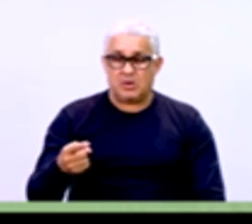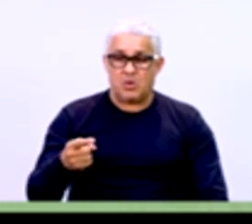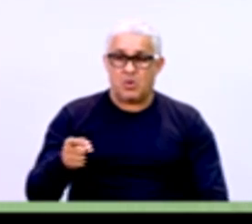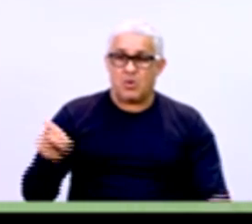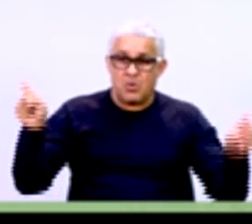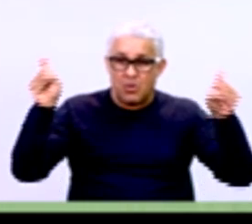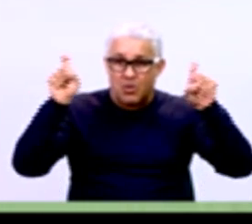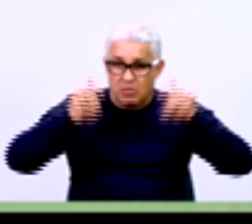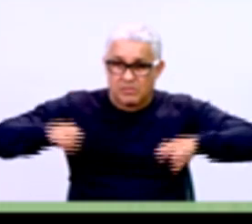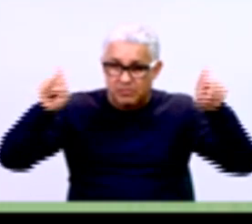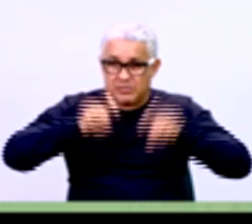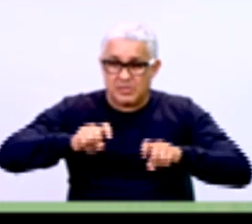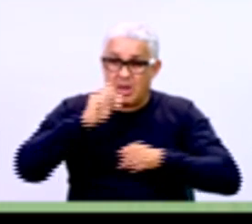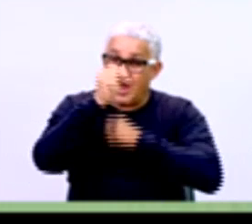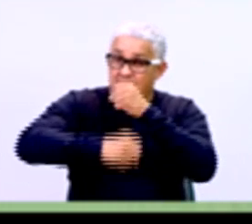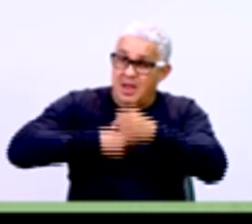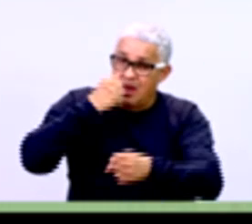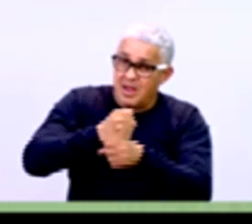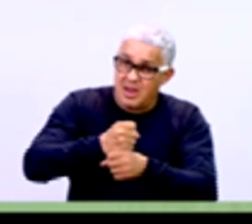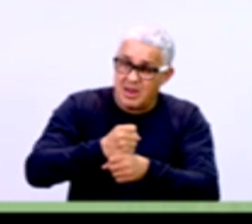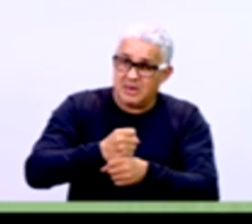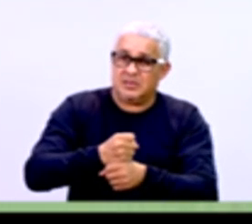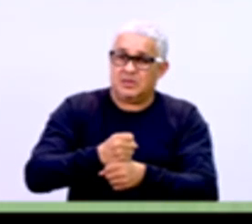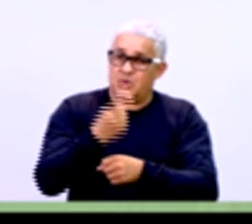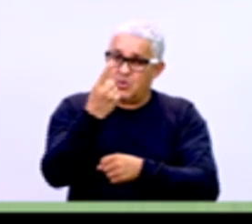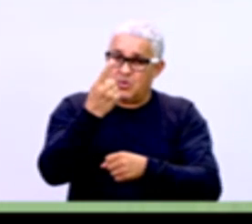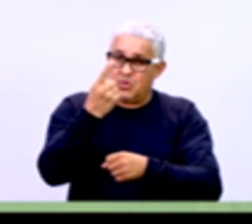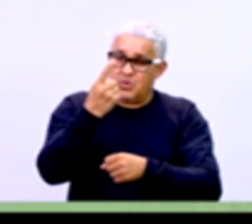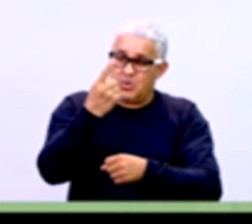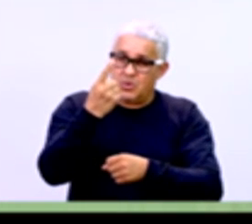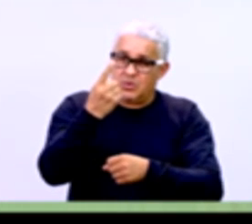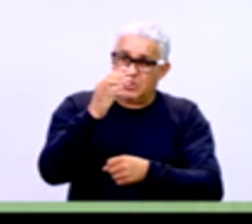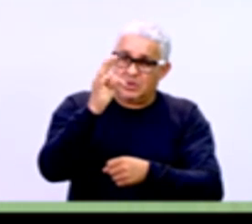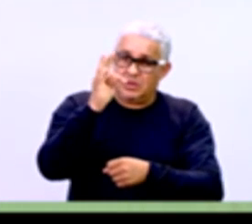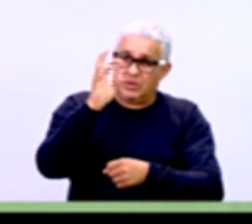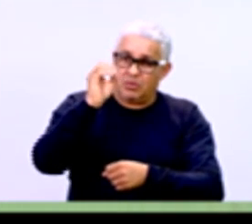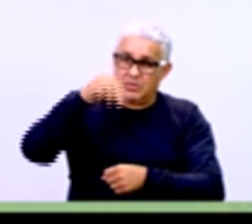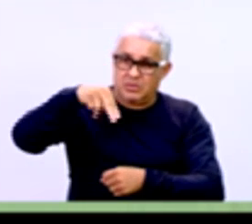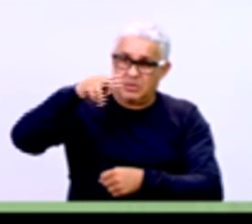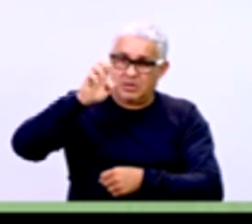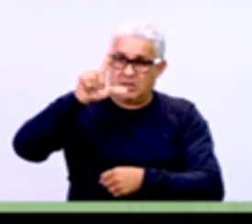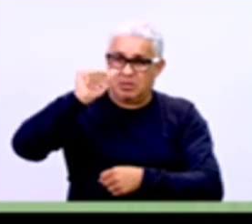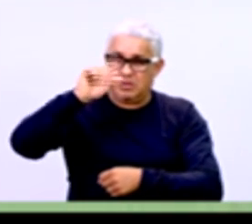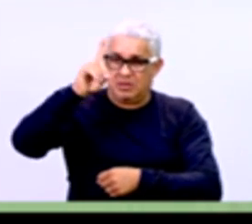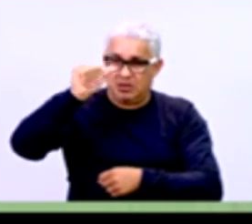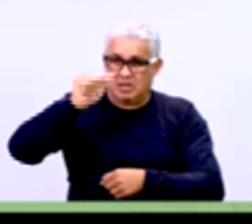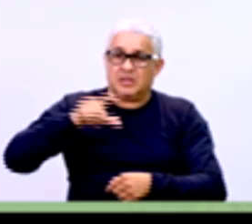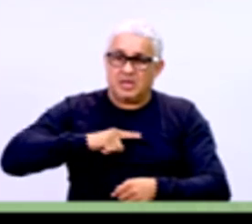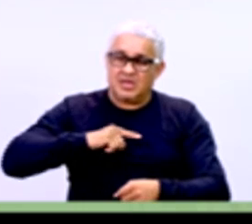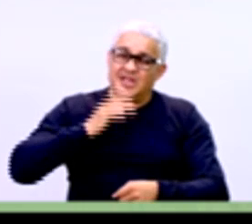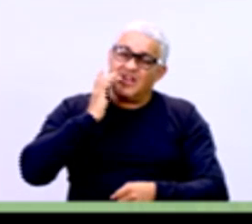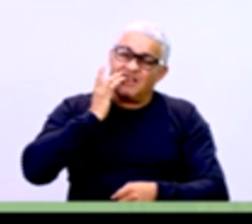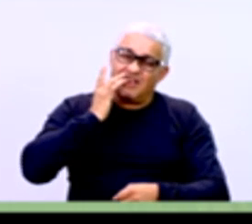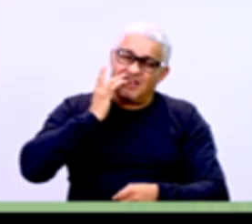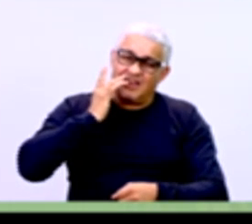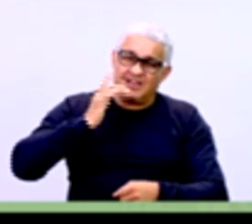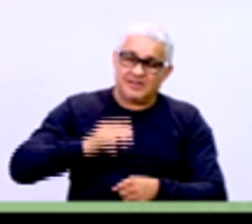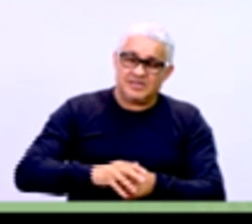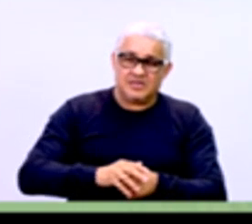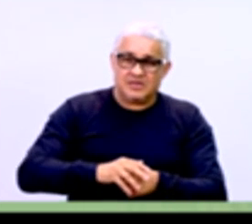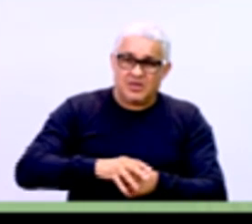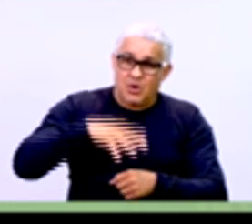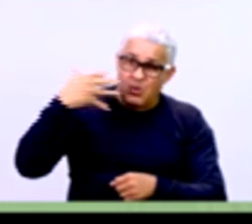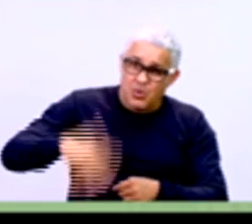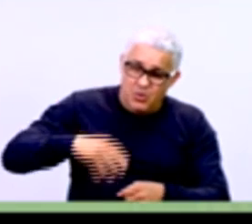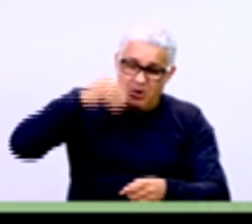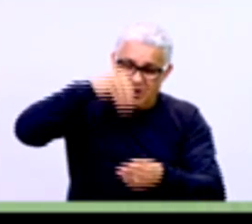ano. Em 1 tonelada de PCs existe mais ouro do que em 17 toneladas de minério bruto do metal. Observa a